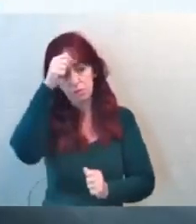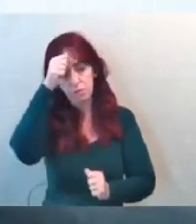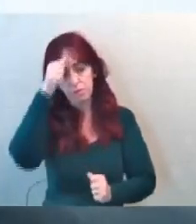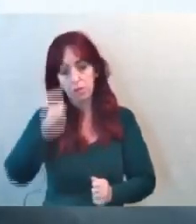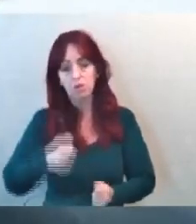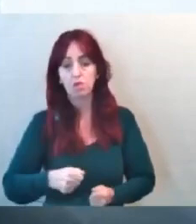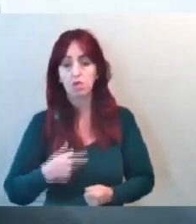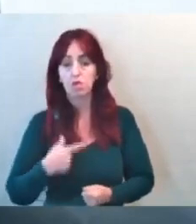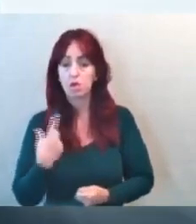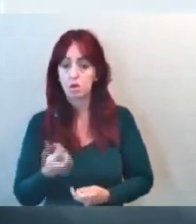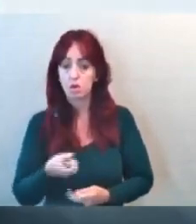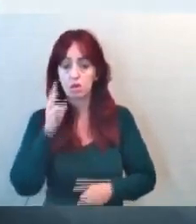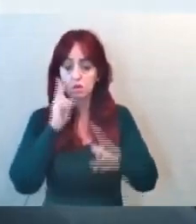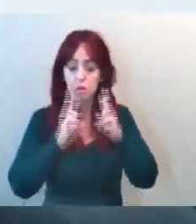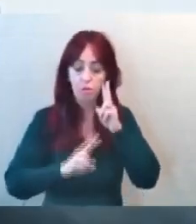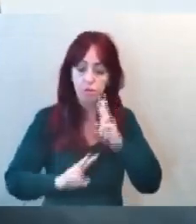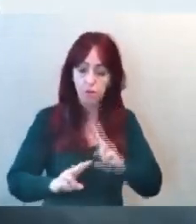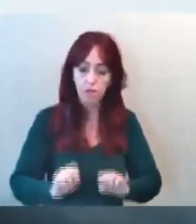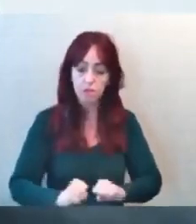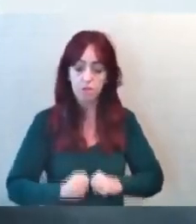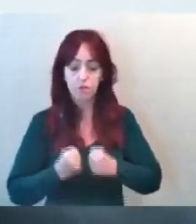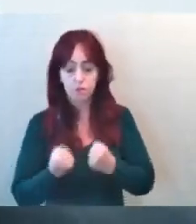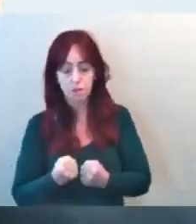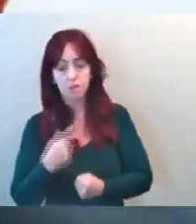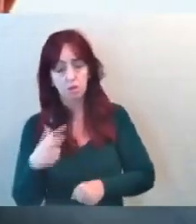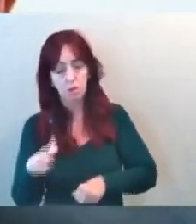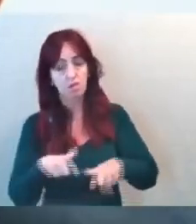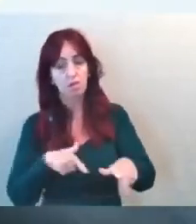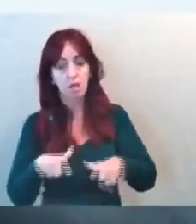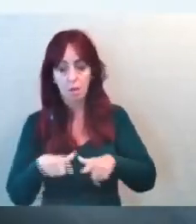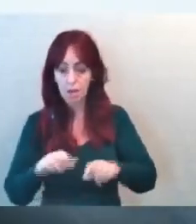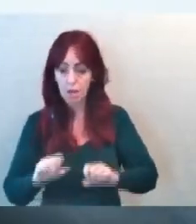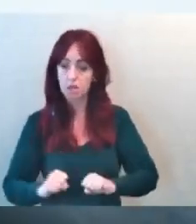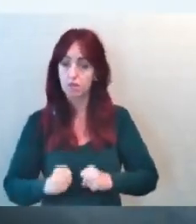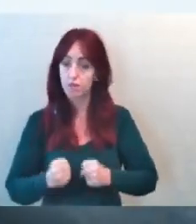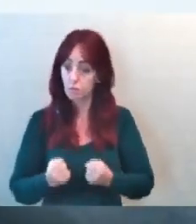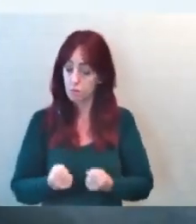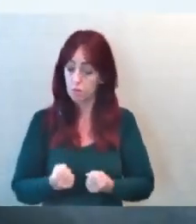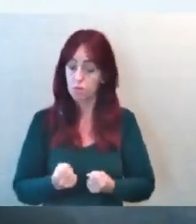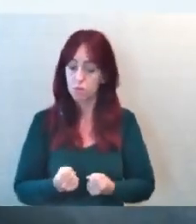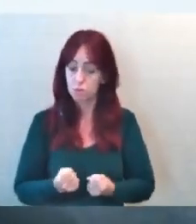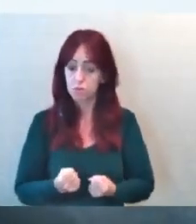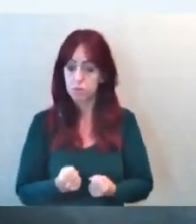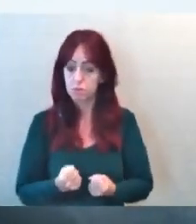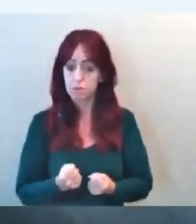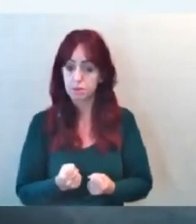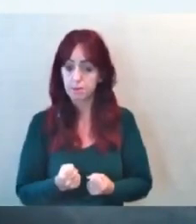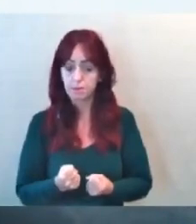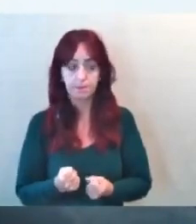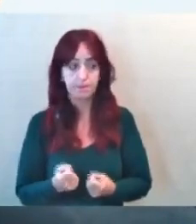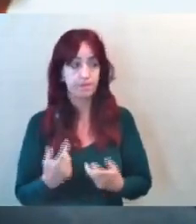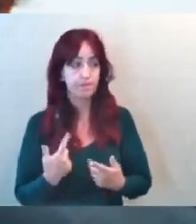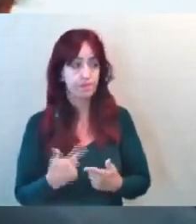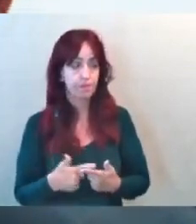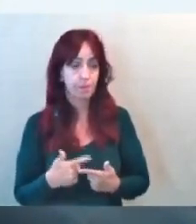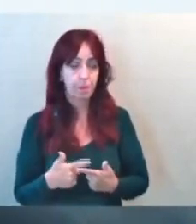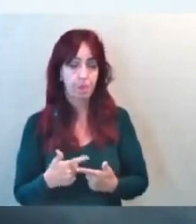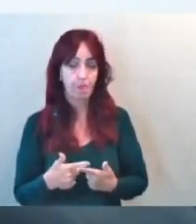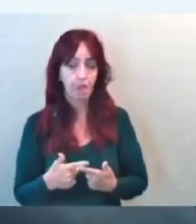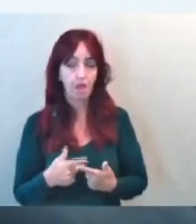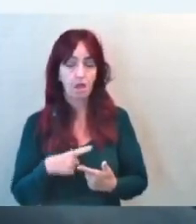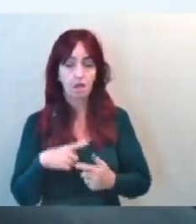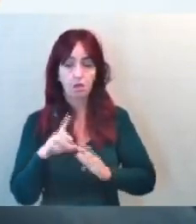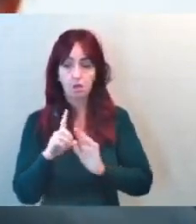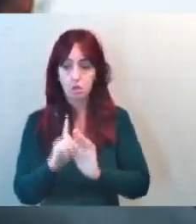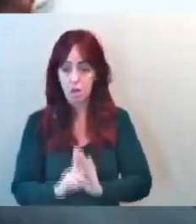omissão. A gente trabalha com afinco, a gente trabalha com o